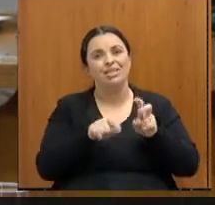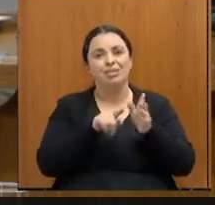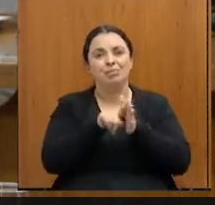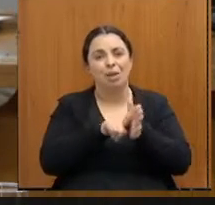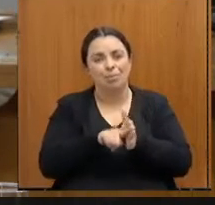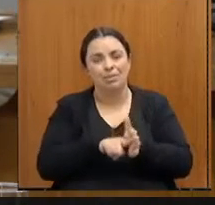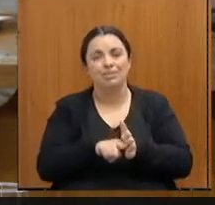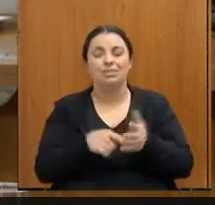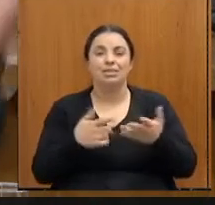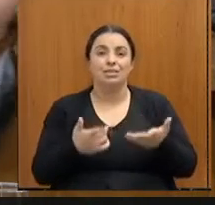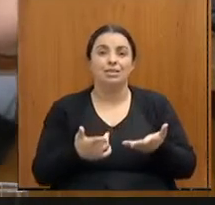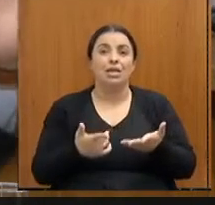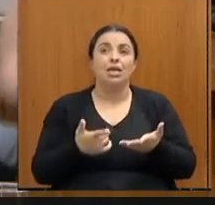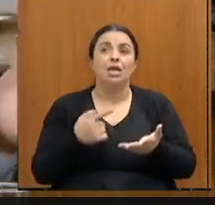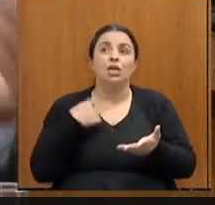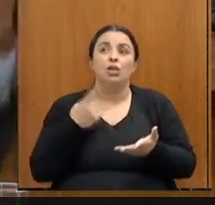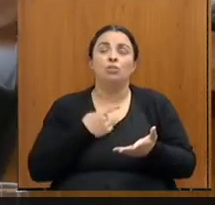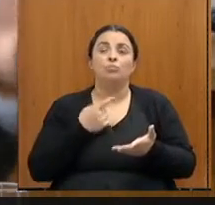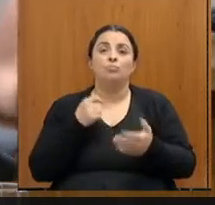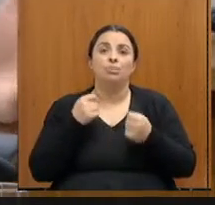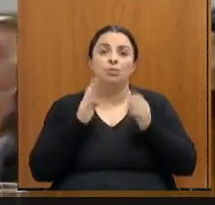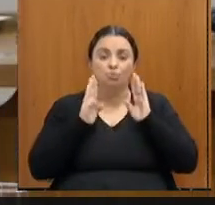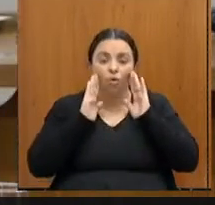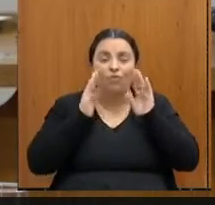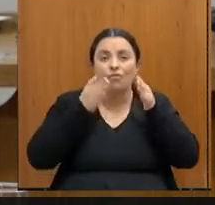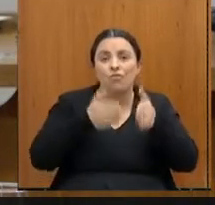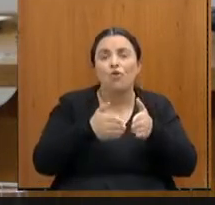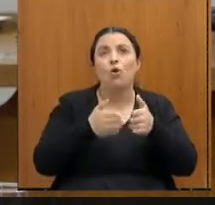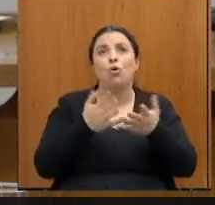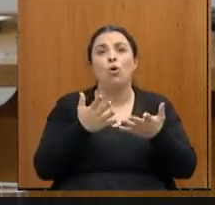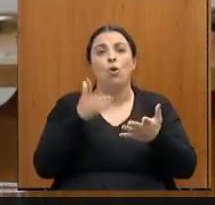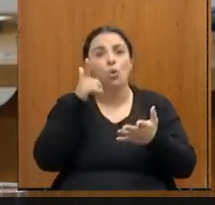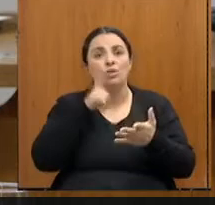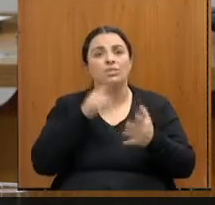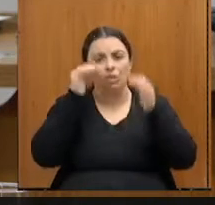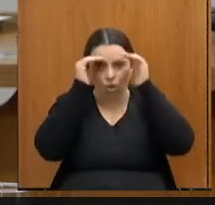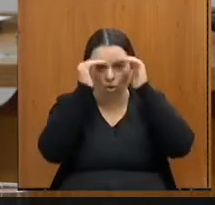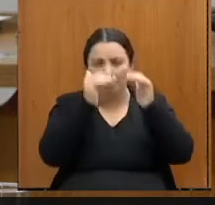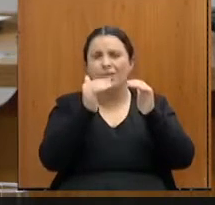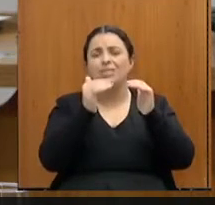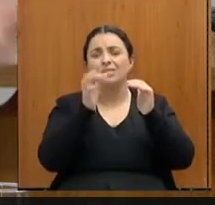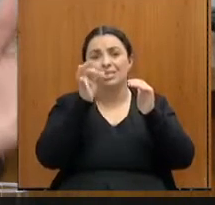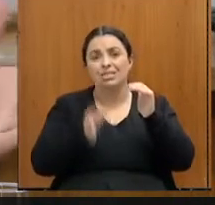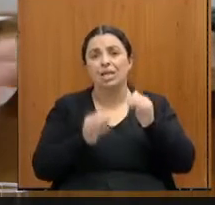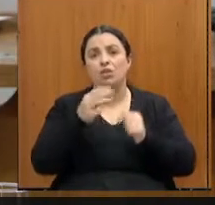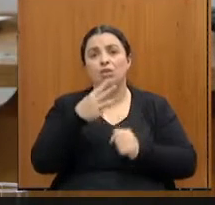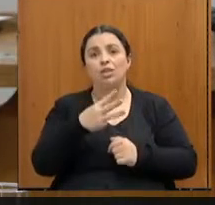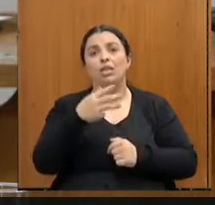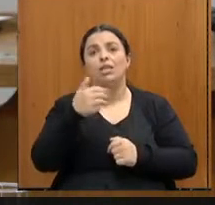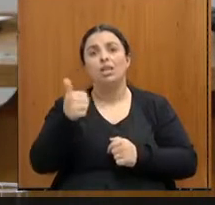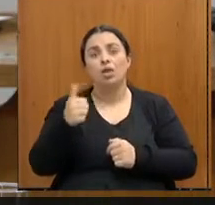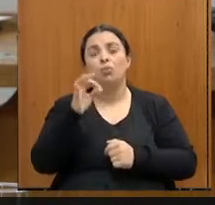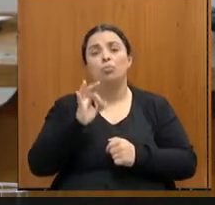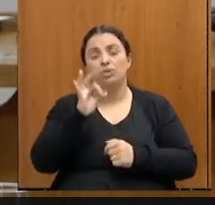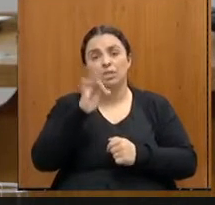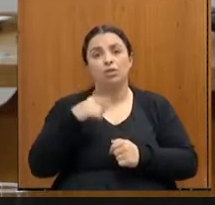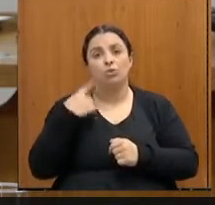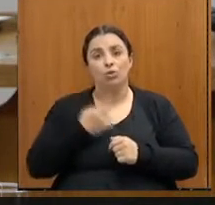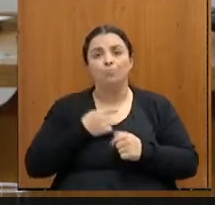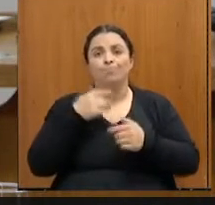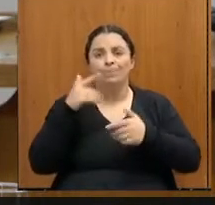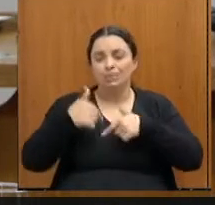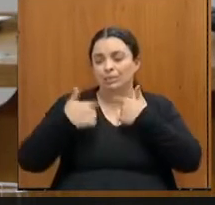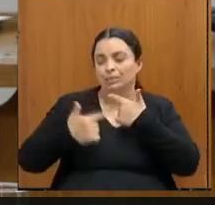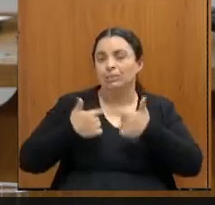para este um por cento com quatro a senhora temos que conseguir cumprir isso estamos nos esforçando ao máximo